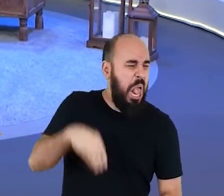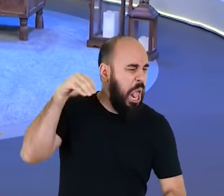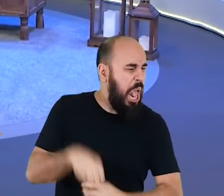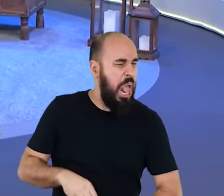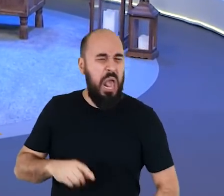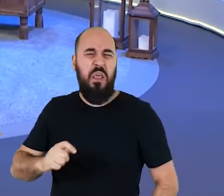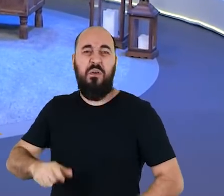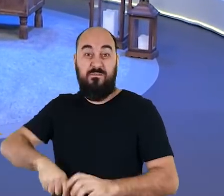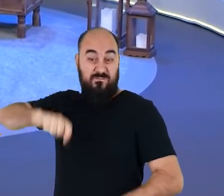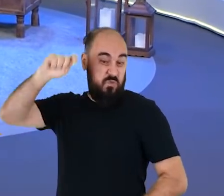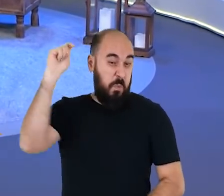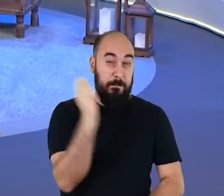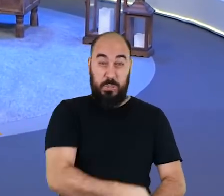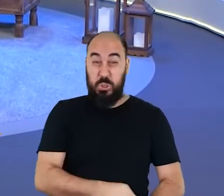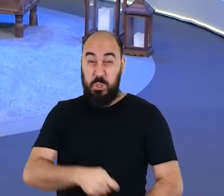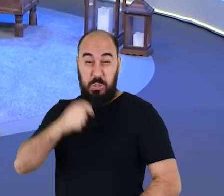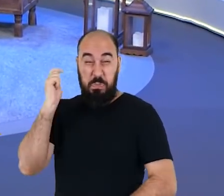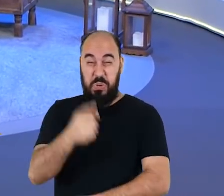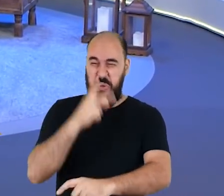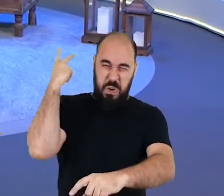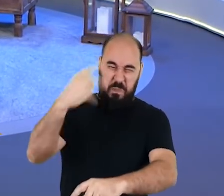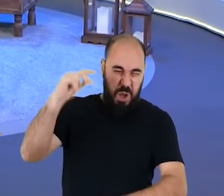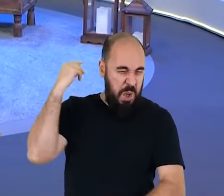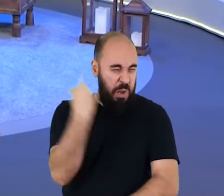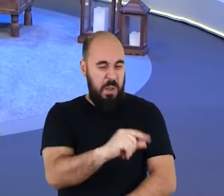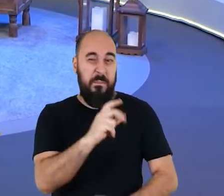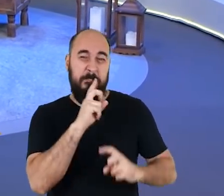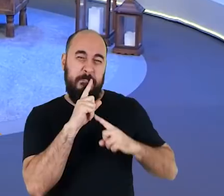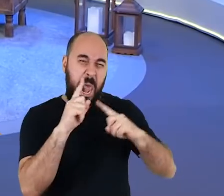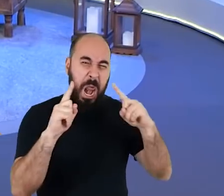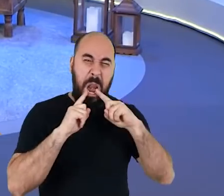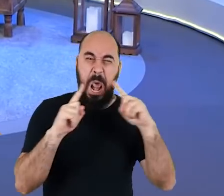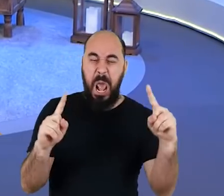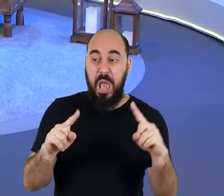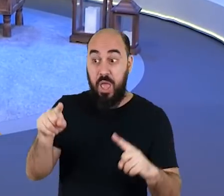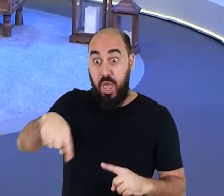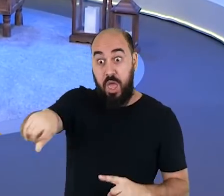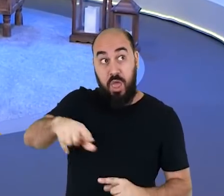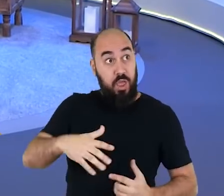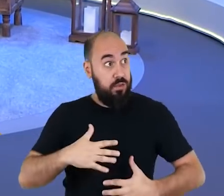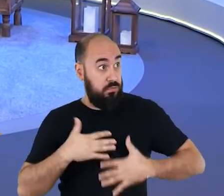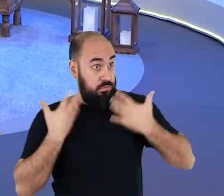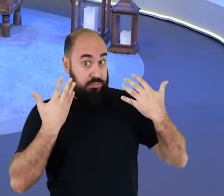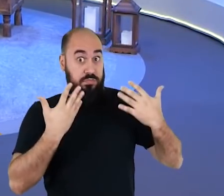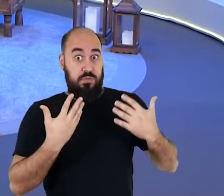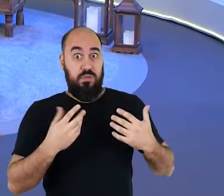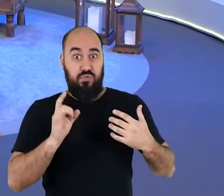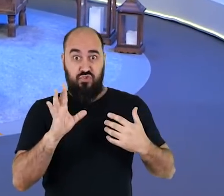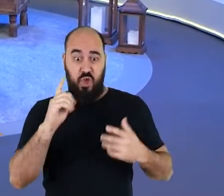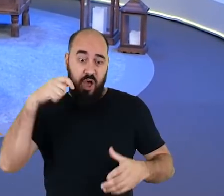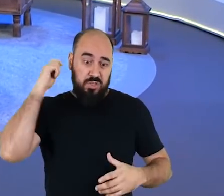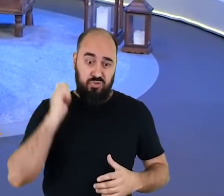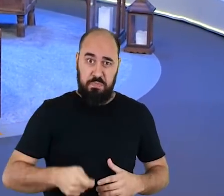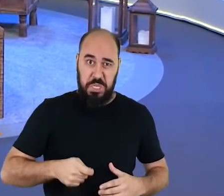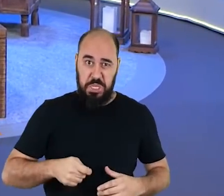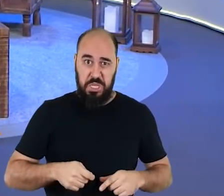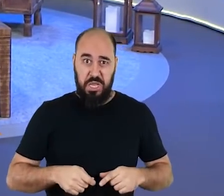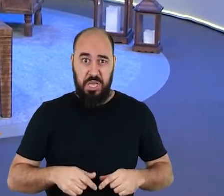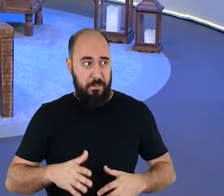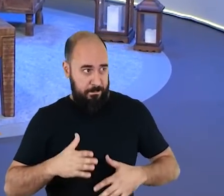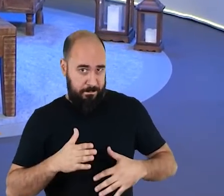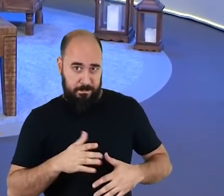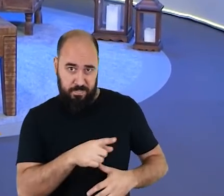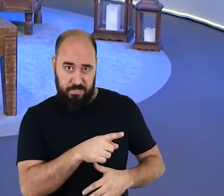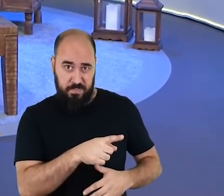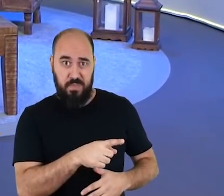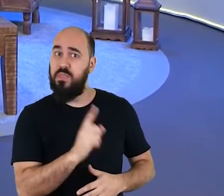E foi chicote para todo lado, embora o que realmente expulsou os vendilhões ali não foram chibatadas, mas